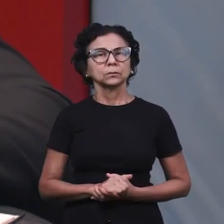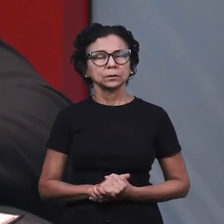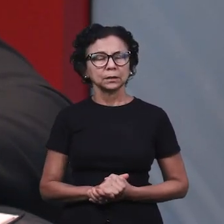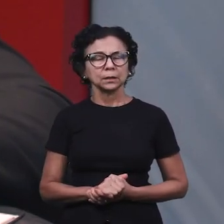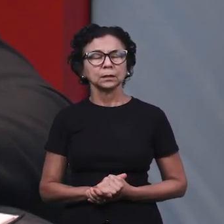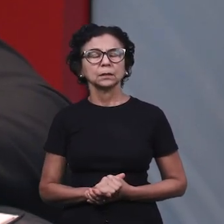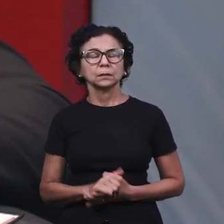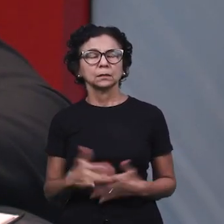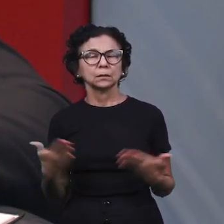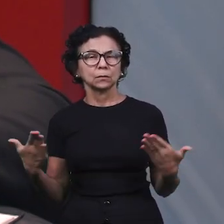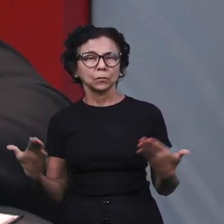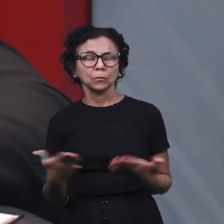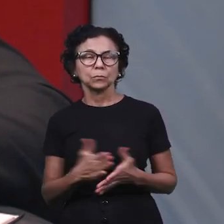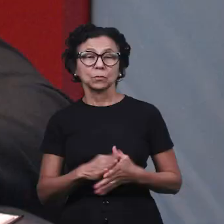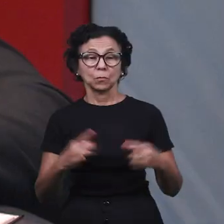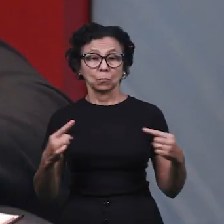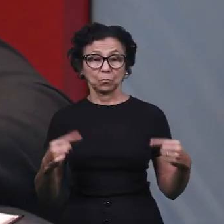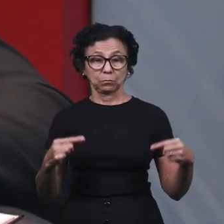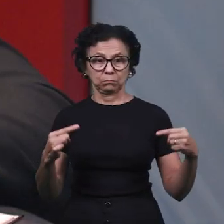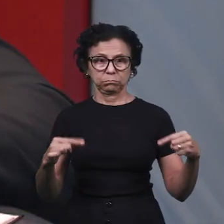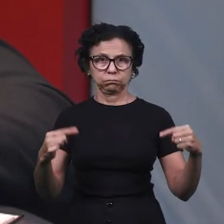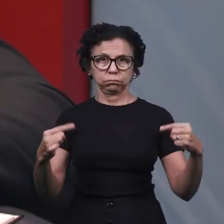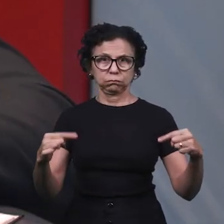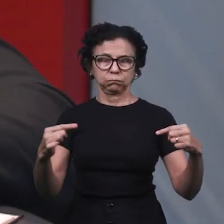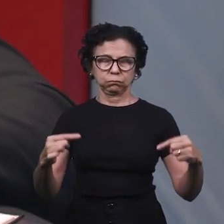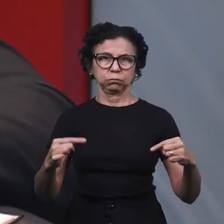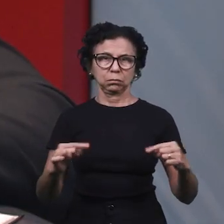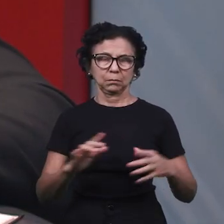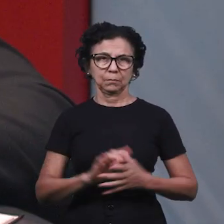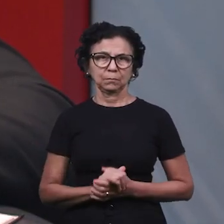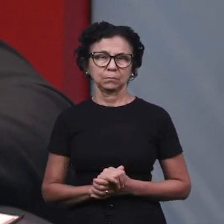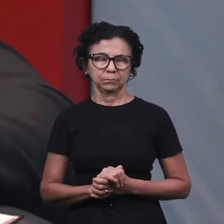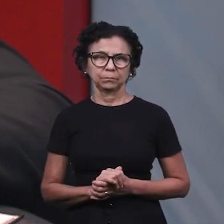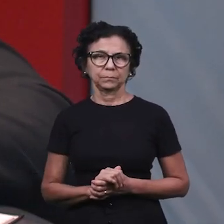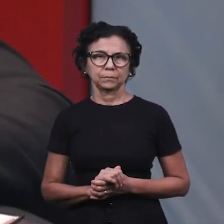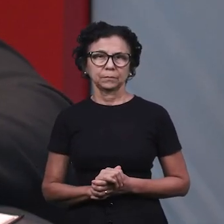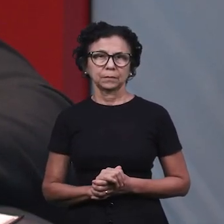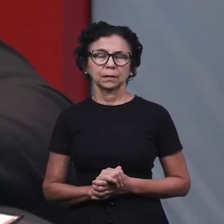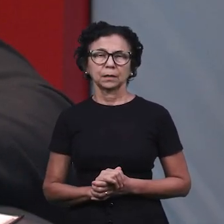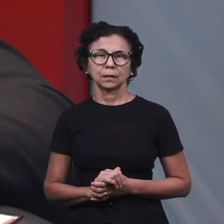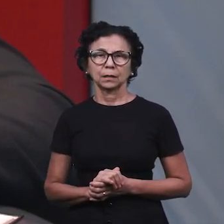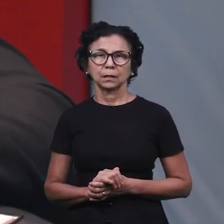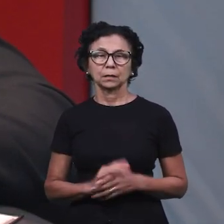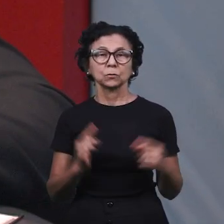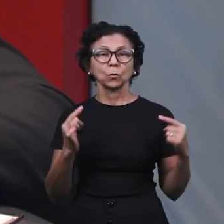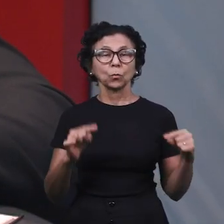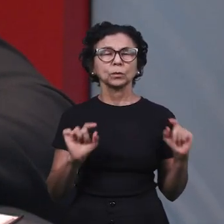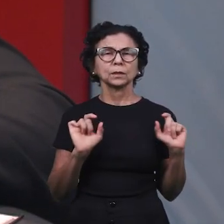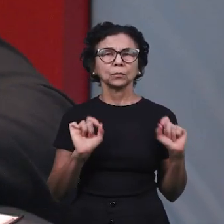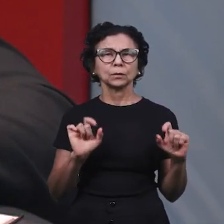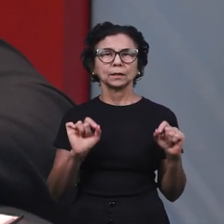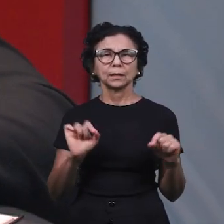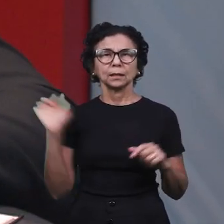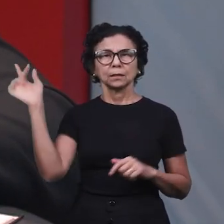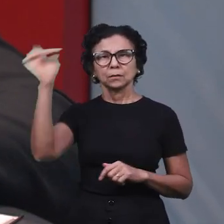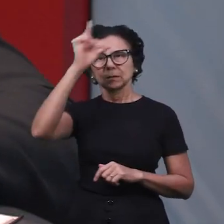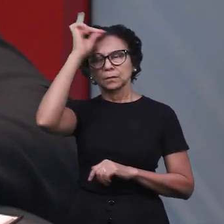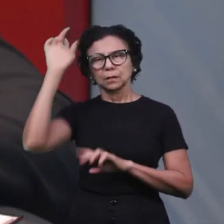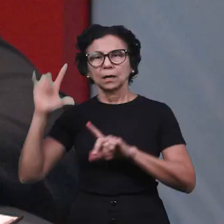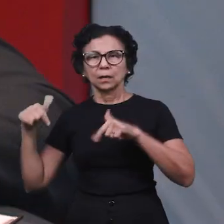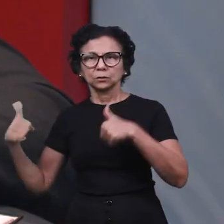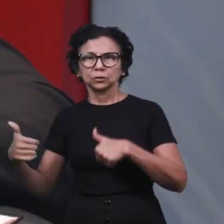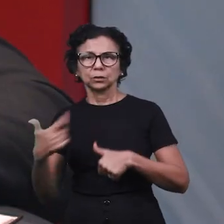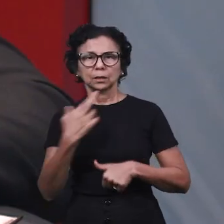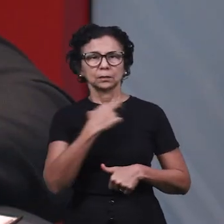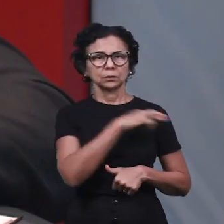oposição hoje, pastor, muito grande à operação do Espírito Santo. E nós, tanto o senhor,